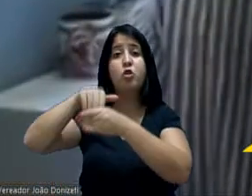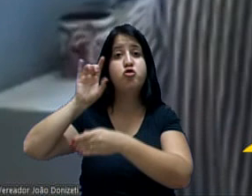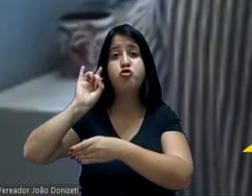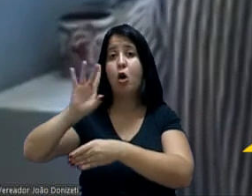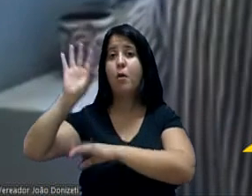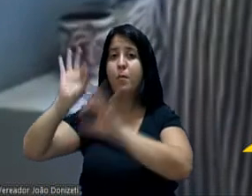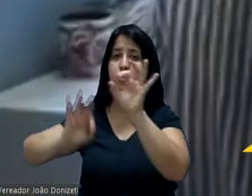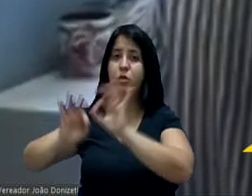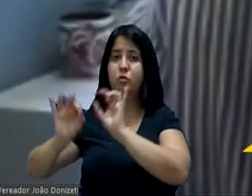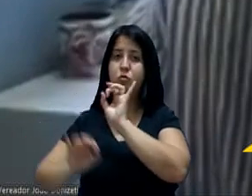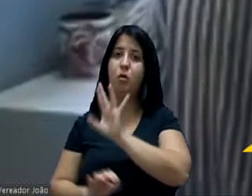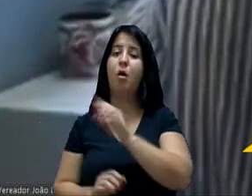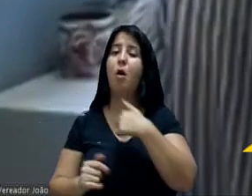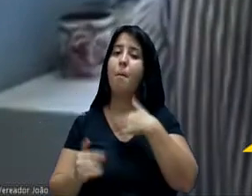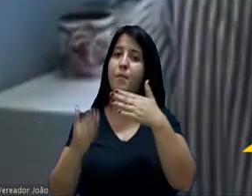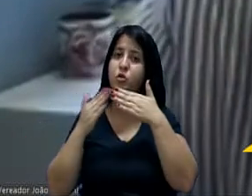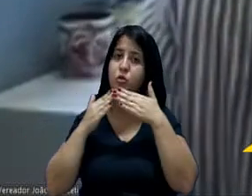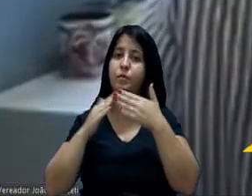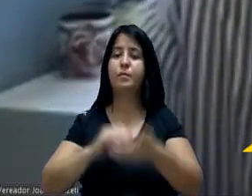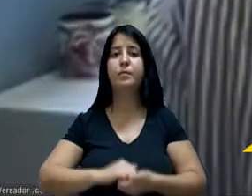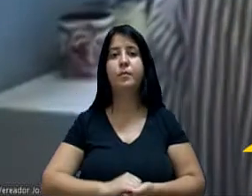Senhor presidente, é esse o meu pedido.